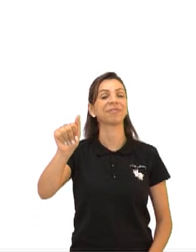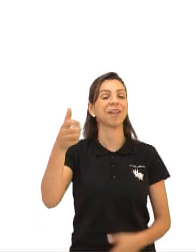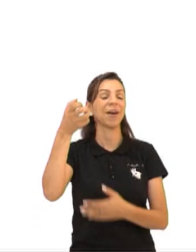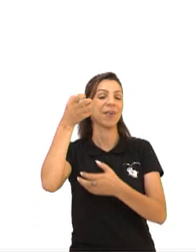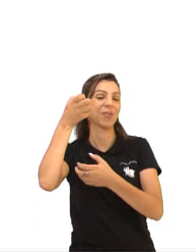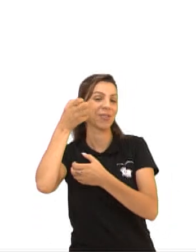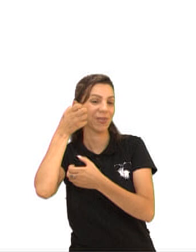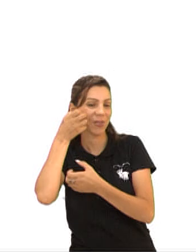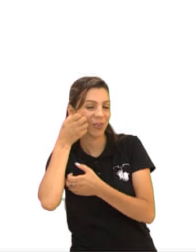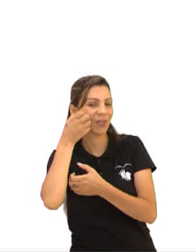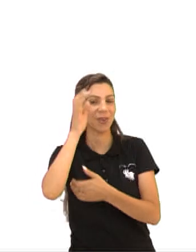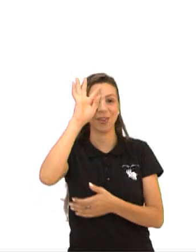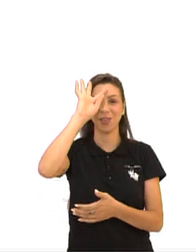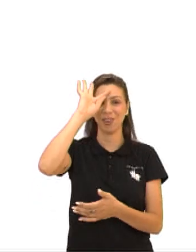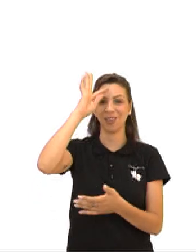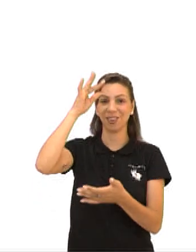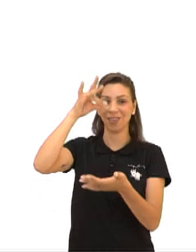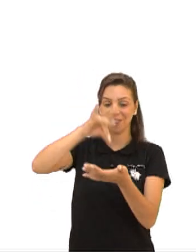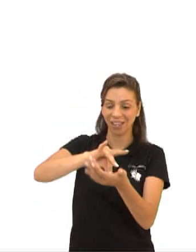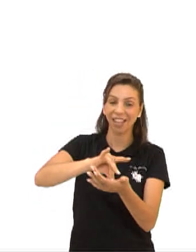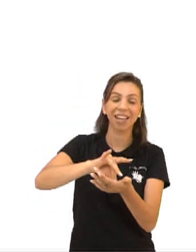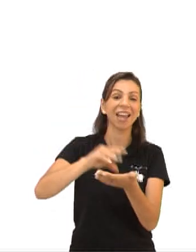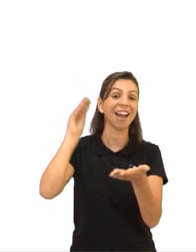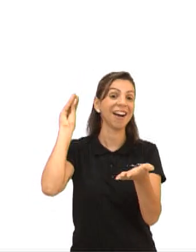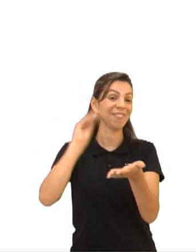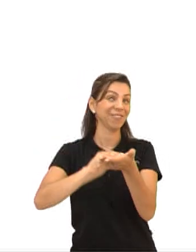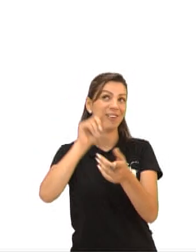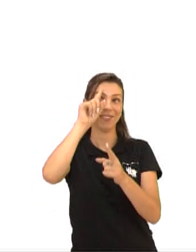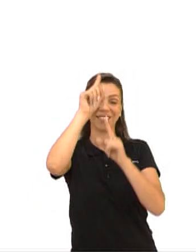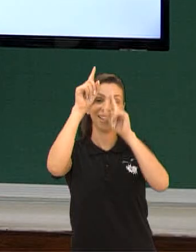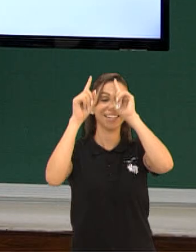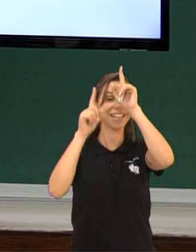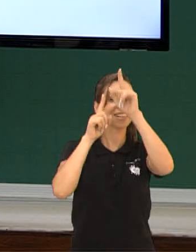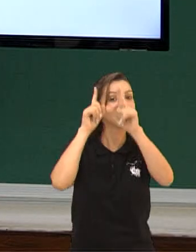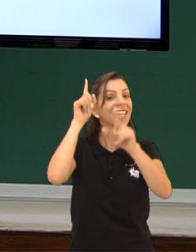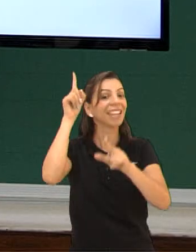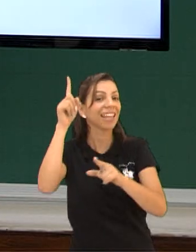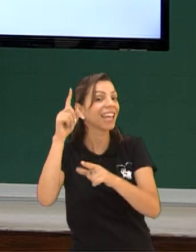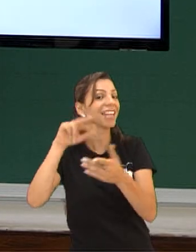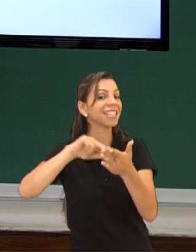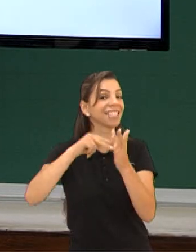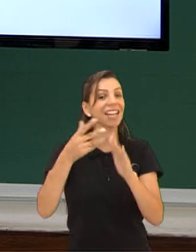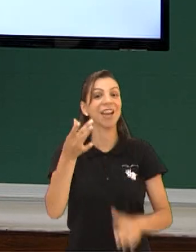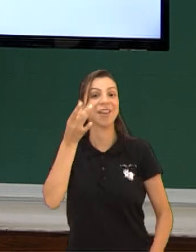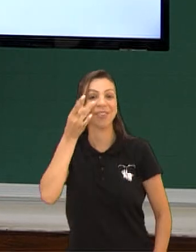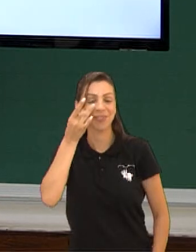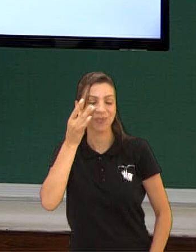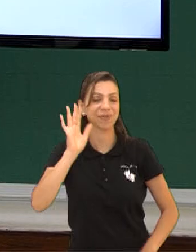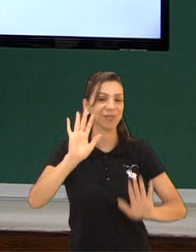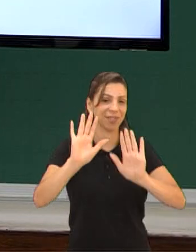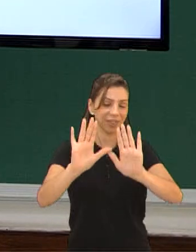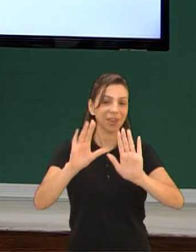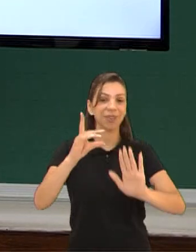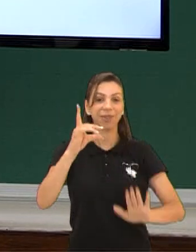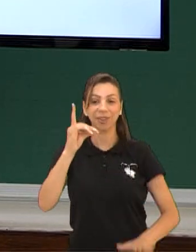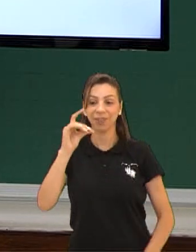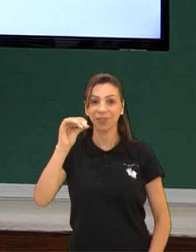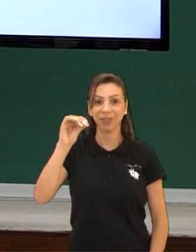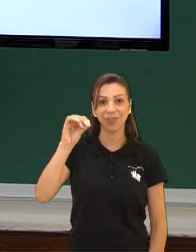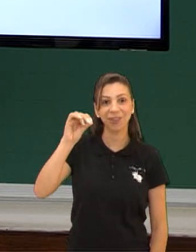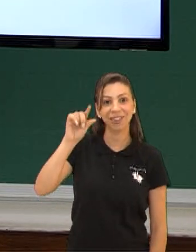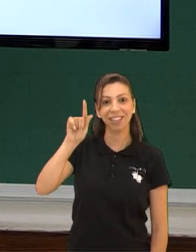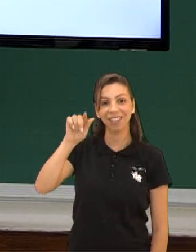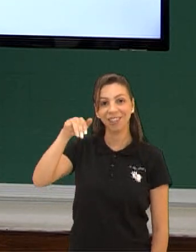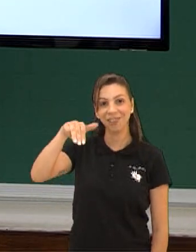A ausência do questionamento das ideias em relação à realidade. Então, assim, ó, aquele dogmatismo ali